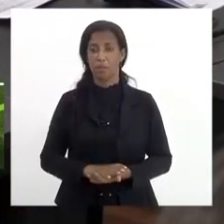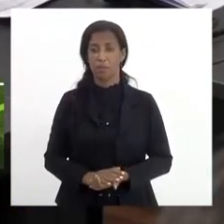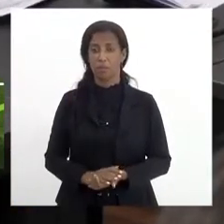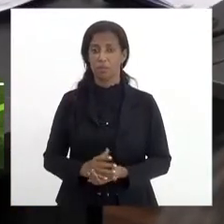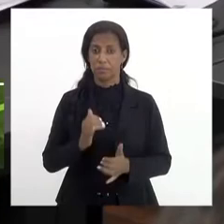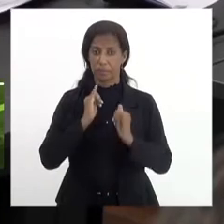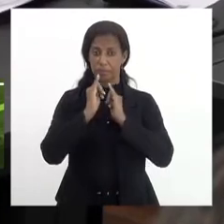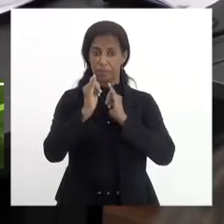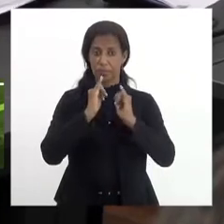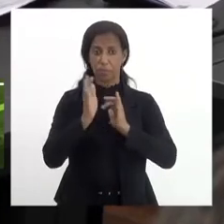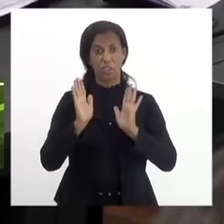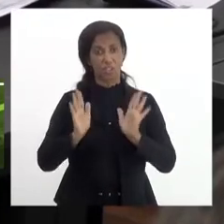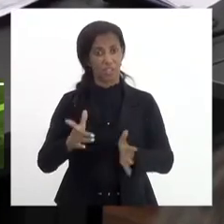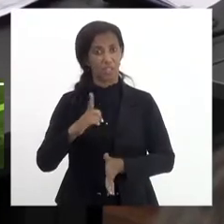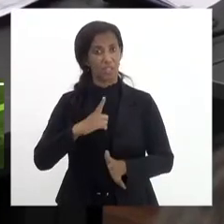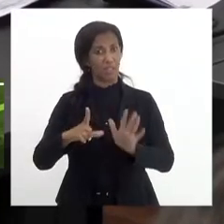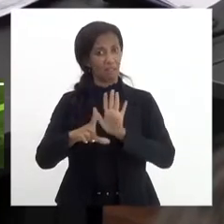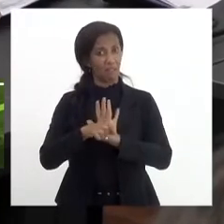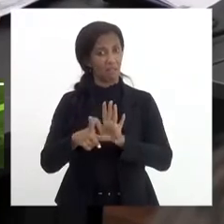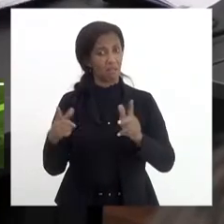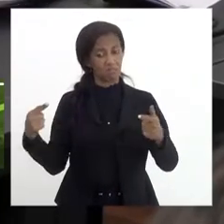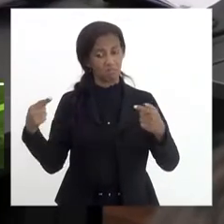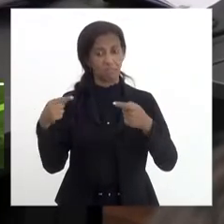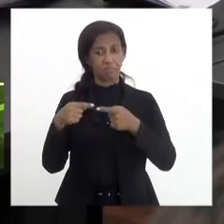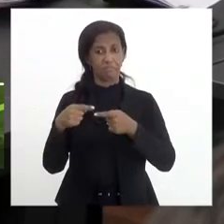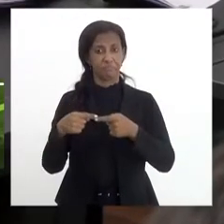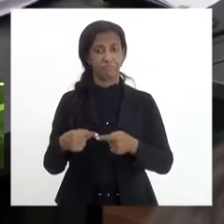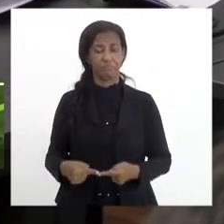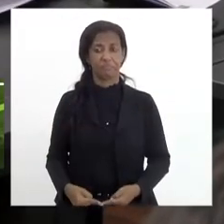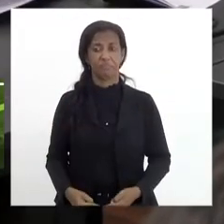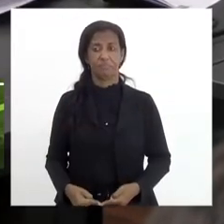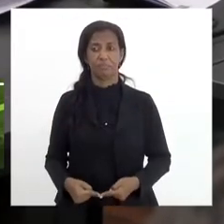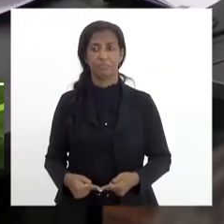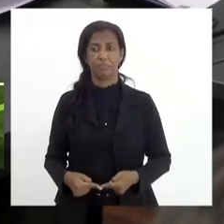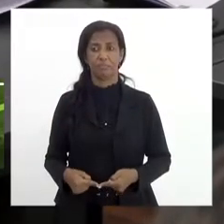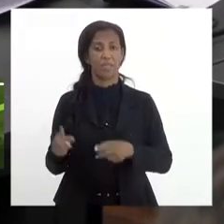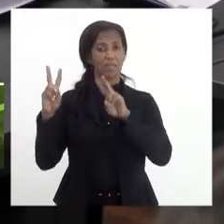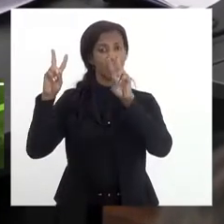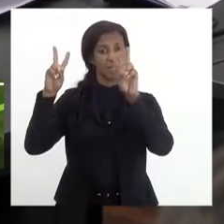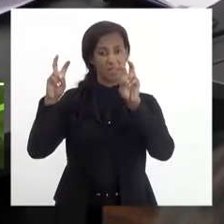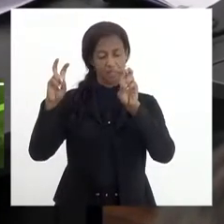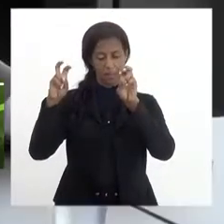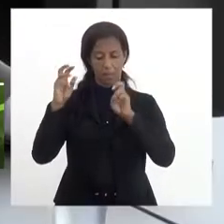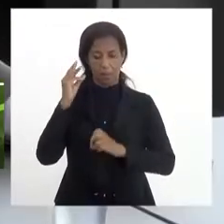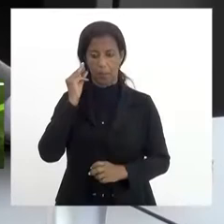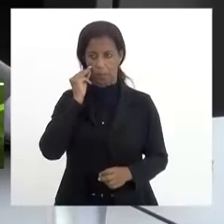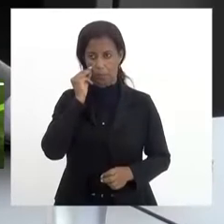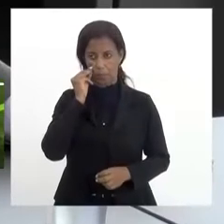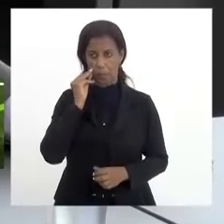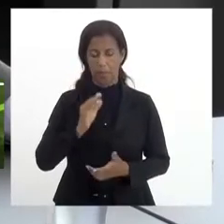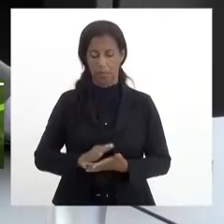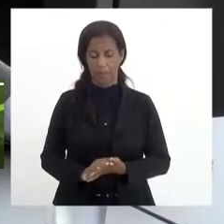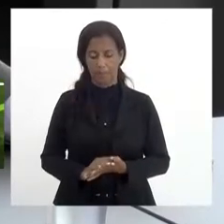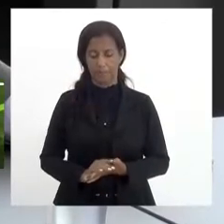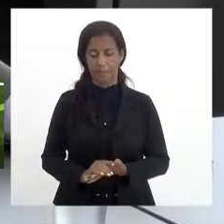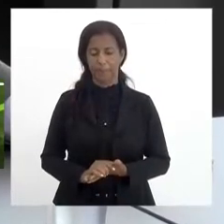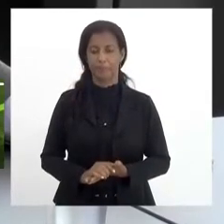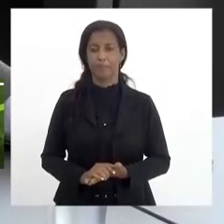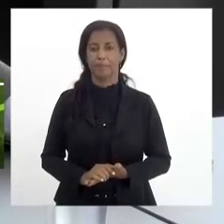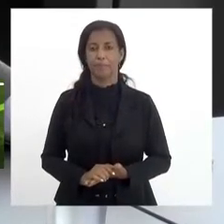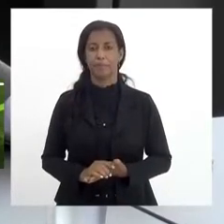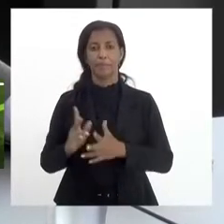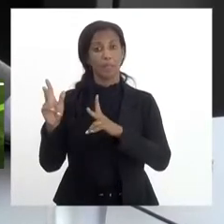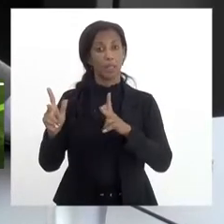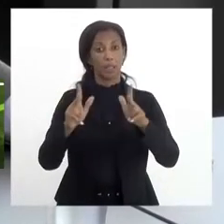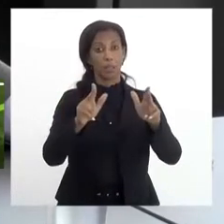informação, que já há lei nesse sentido. É que esse tema, deputada Mônica Francisco, na mesma linha do deputado Rodrigo